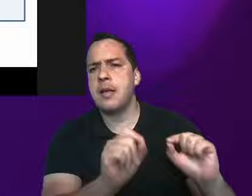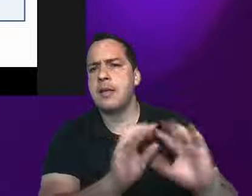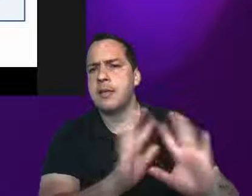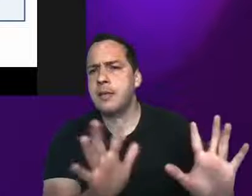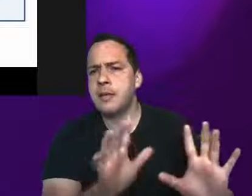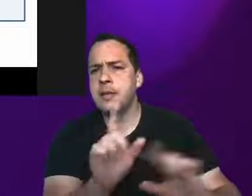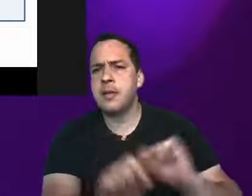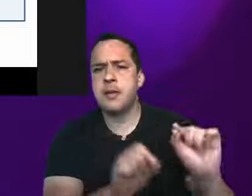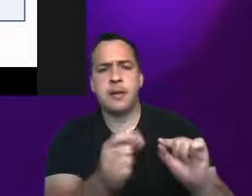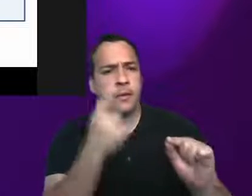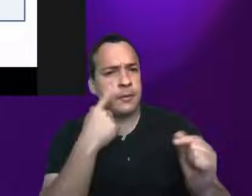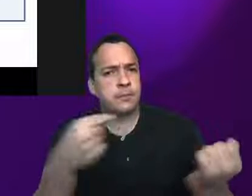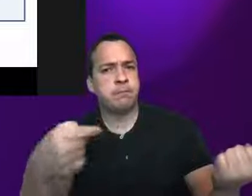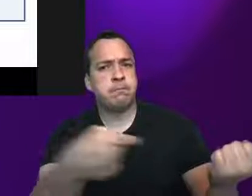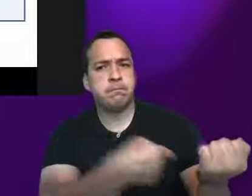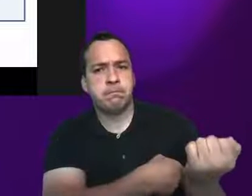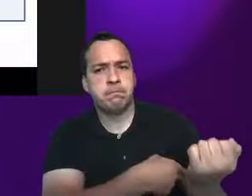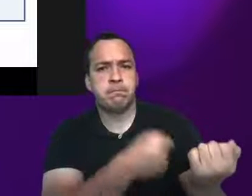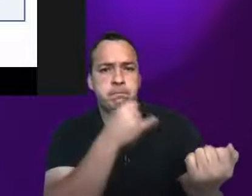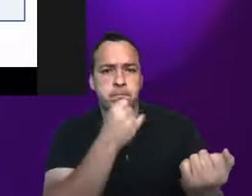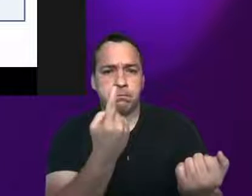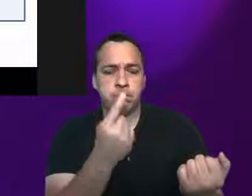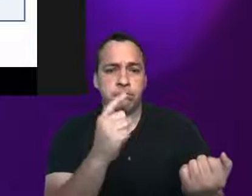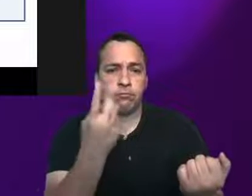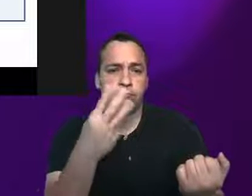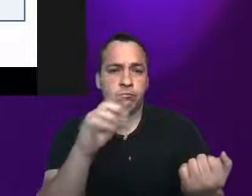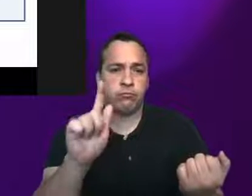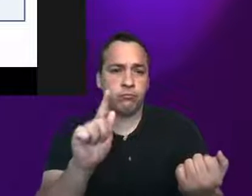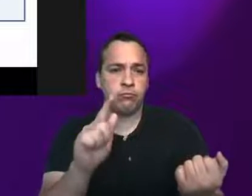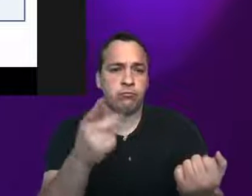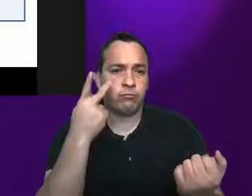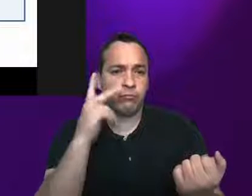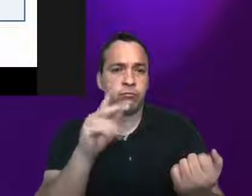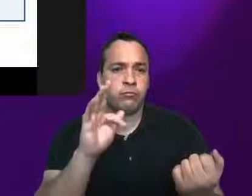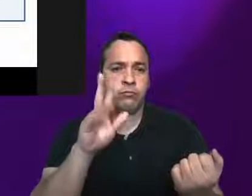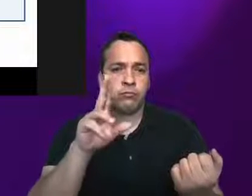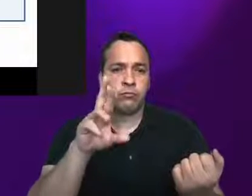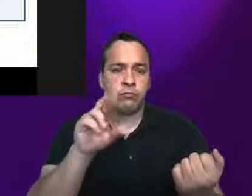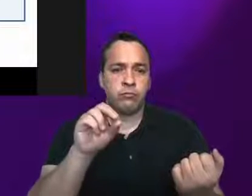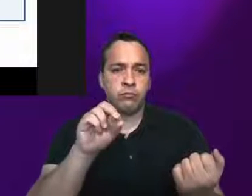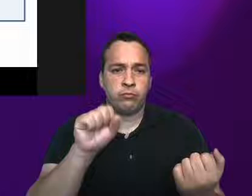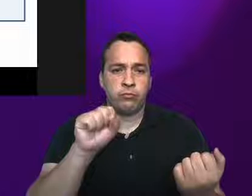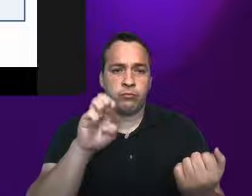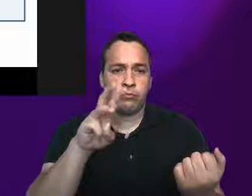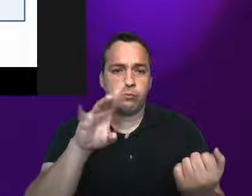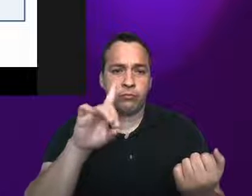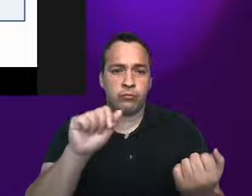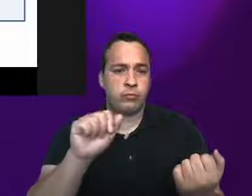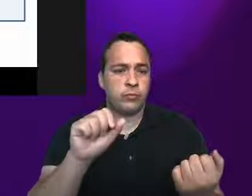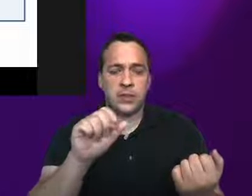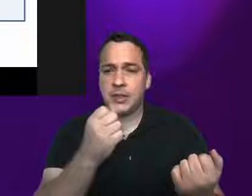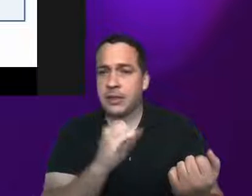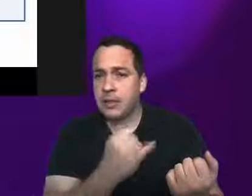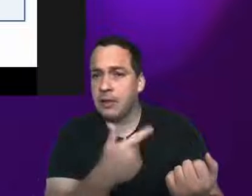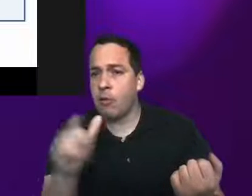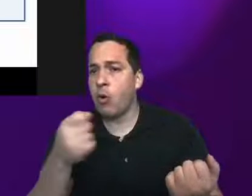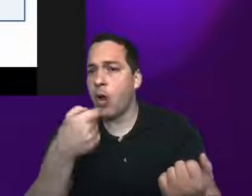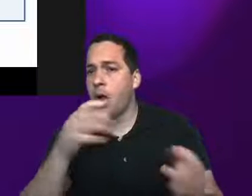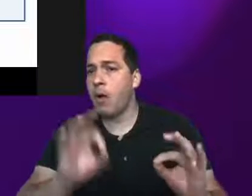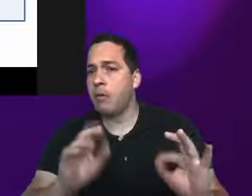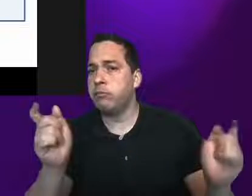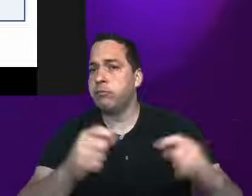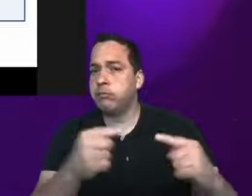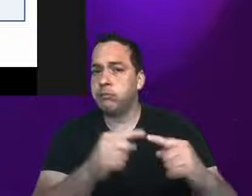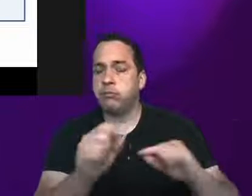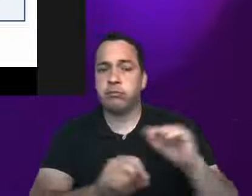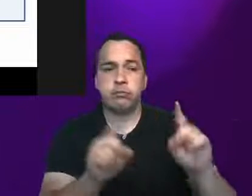em você aplicar 1 miligrama por quilograma de furosemida, se o paciente não está recebendo diuréticos, e aí você avalia a diurese